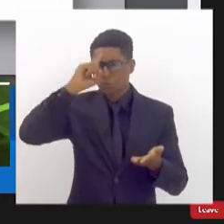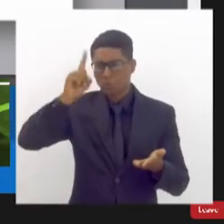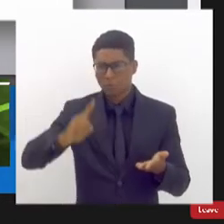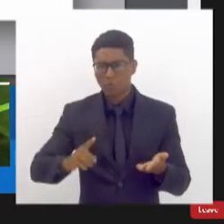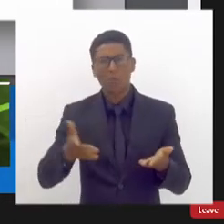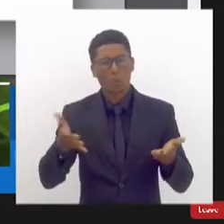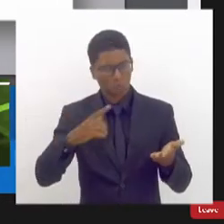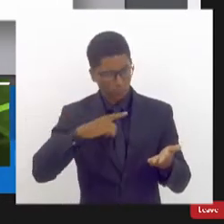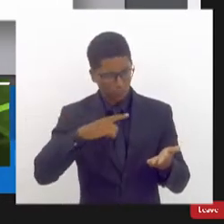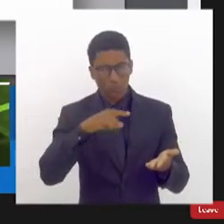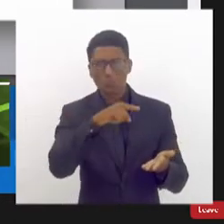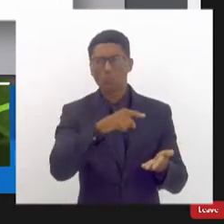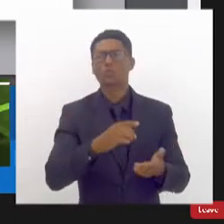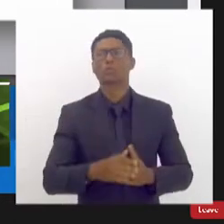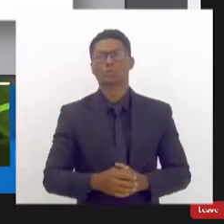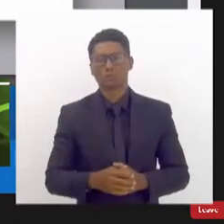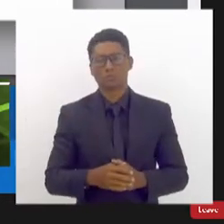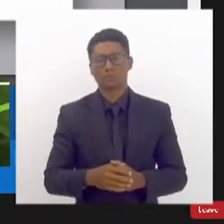estão disponíveis.